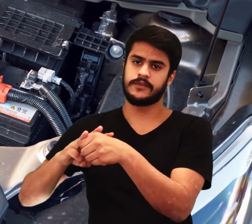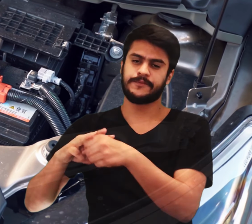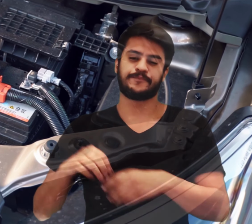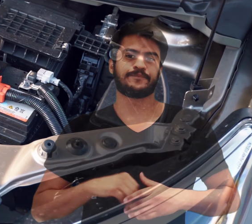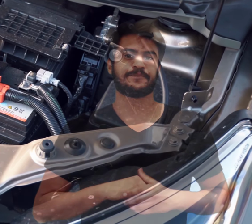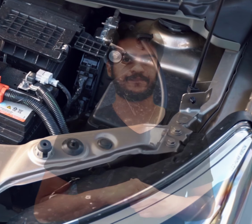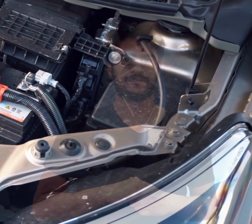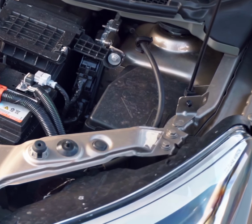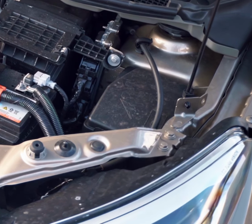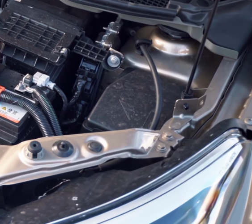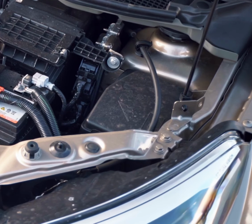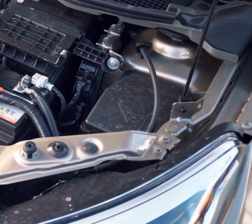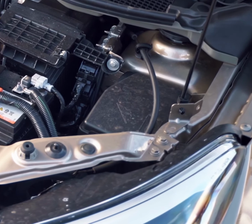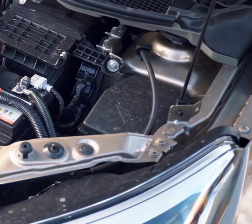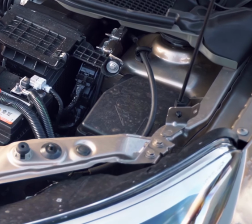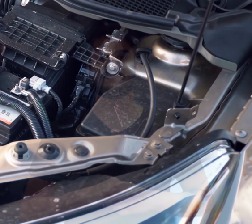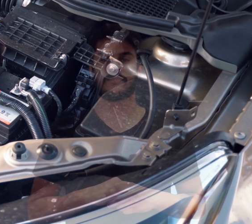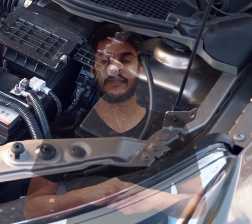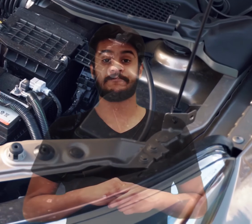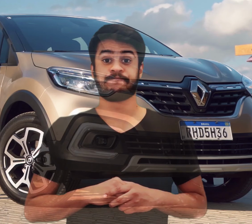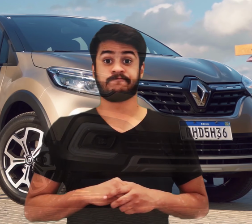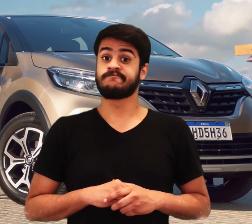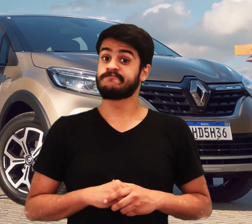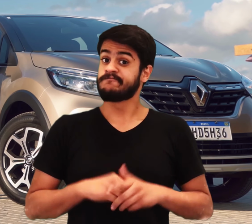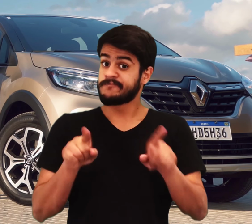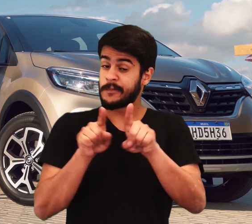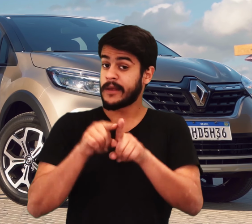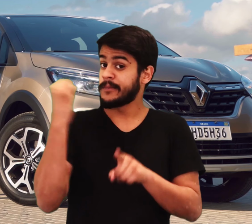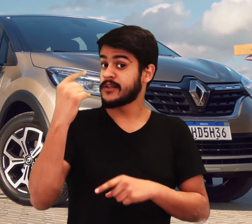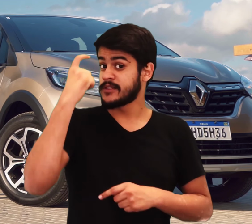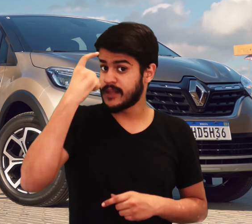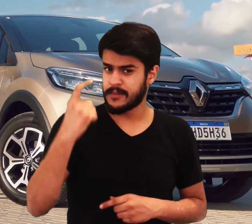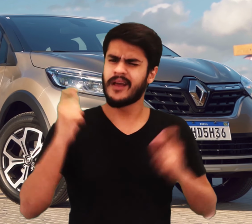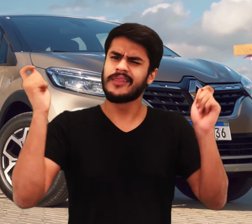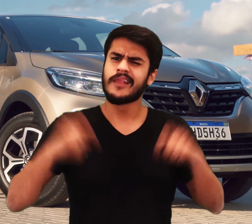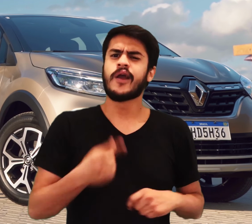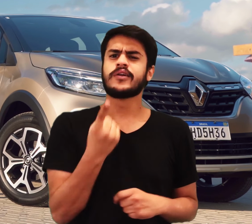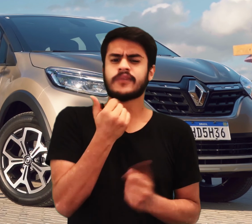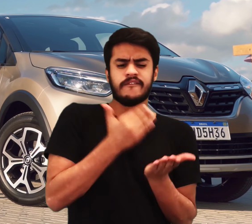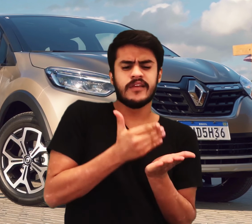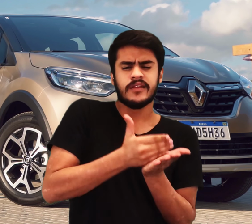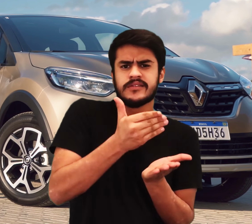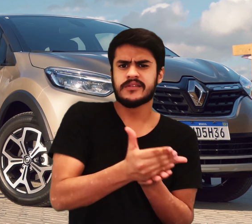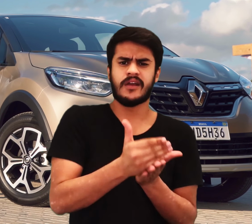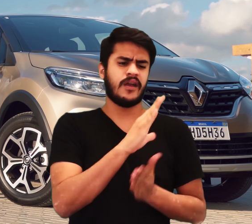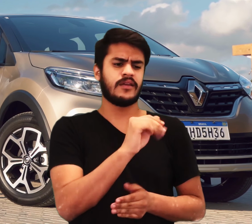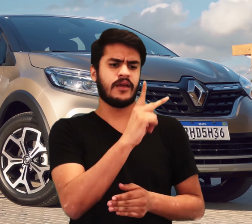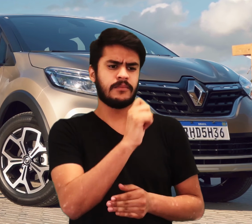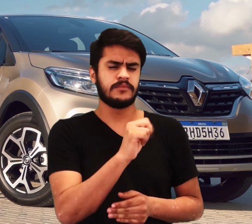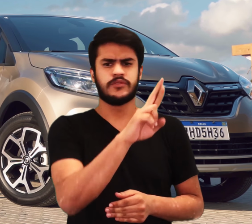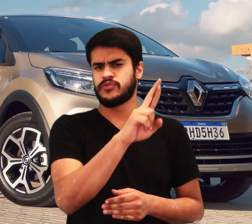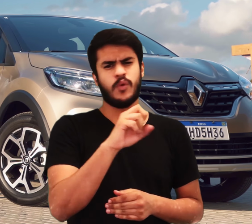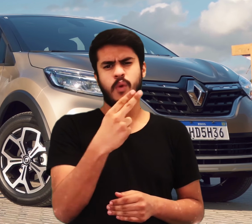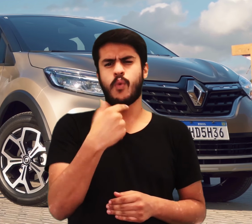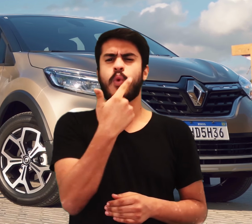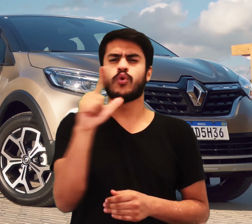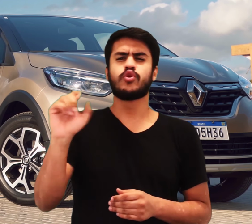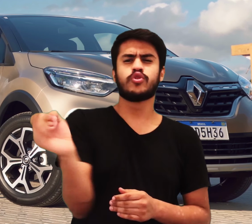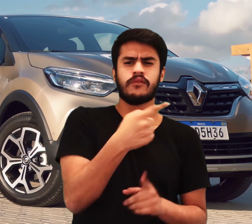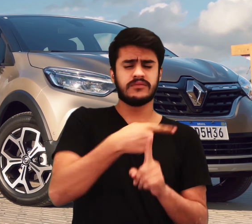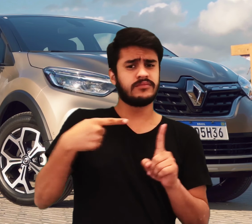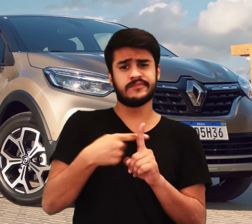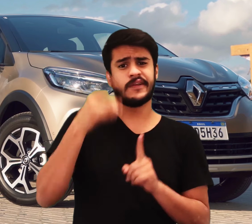200 e 250 TSI, por exemplo. E sempre lembrando pessoal, você consegue financiar tanto o Capture quanto qualquer outro semi novo com até 5